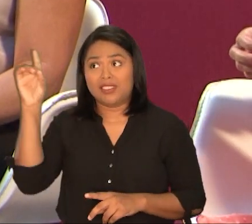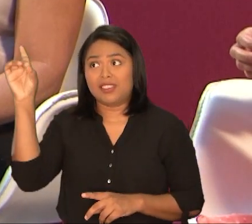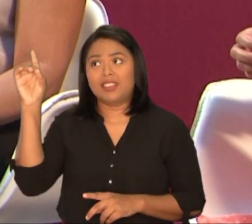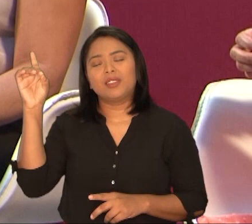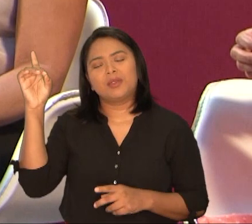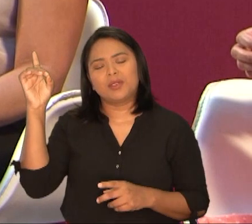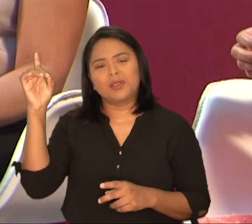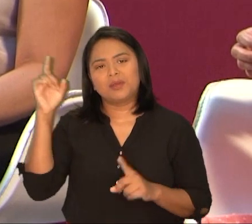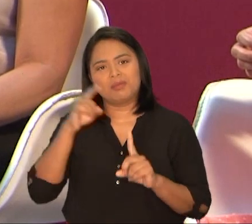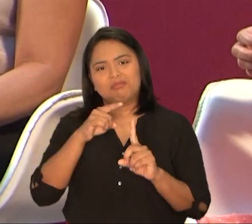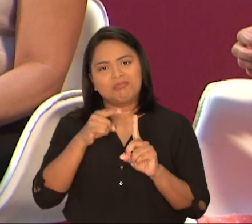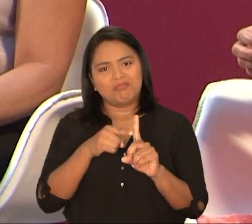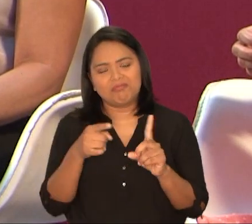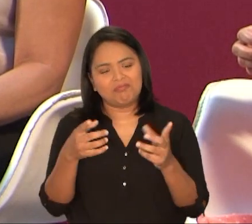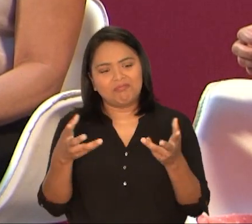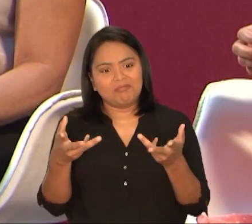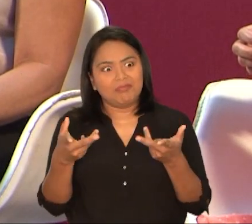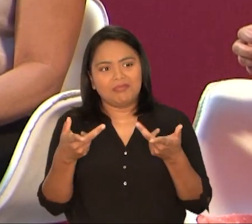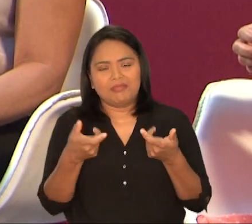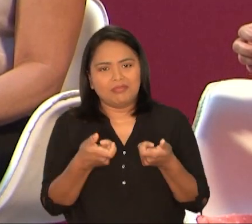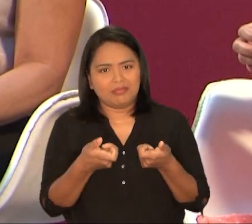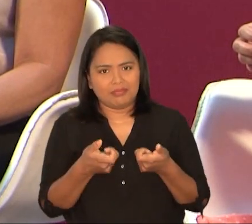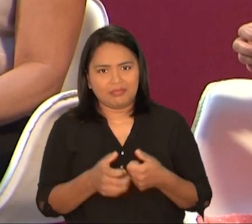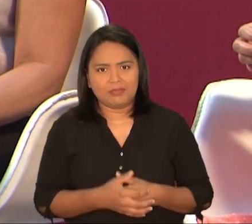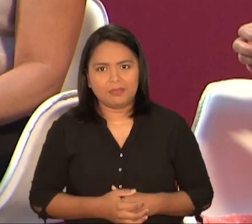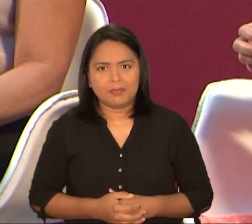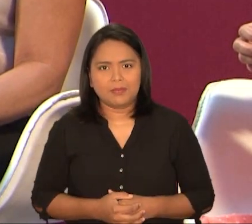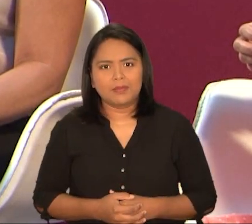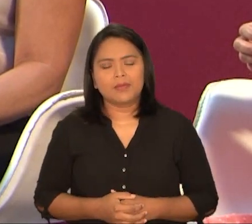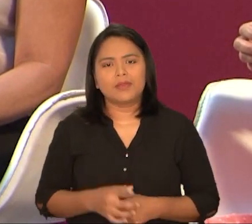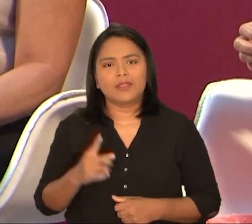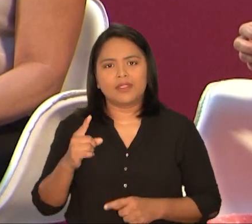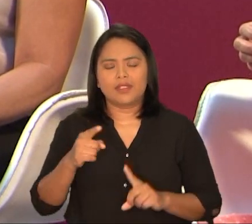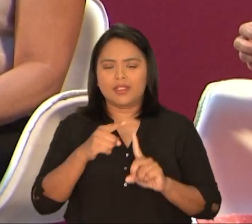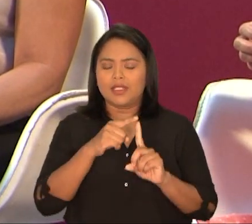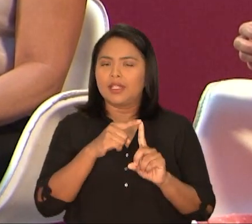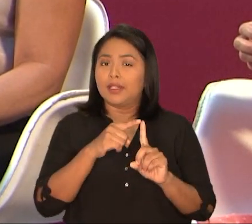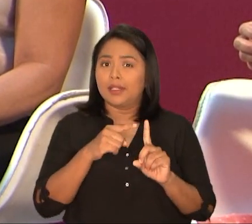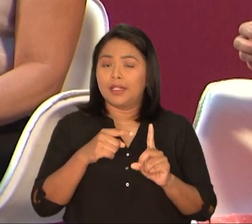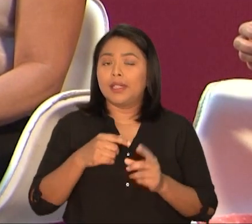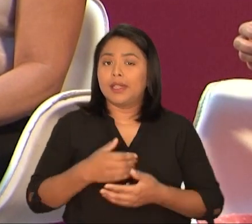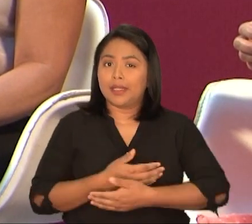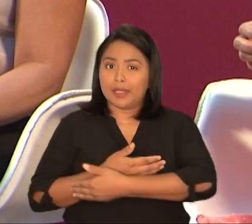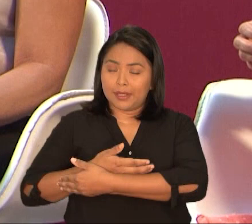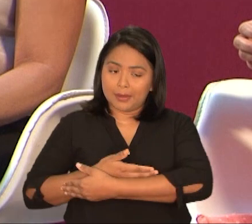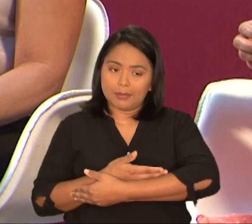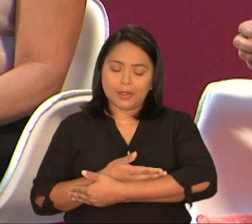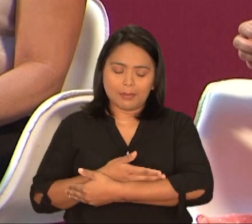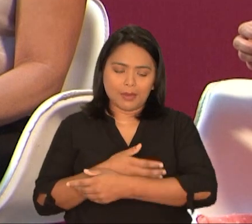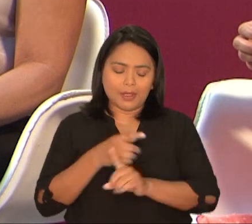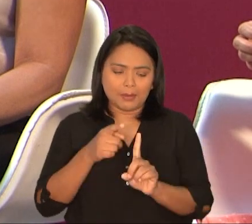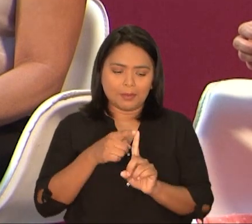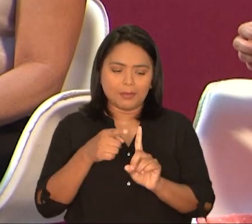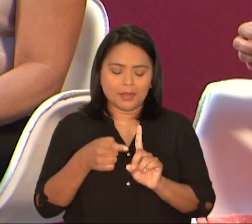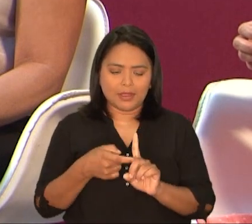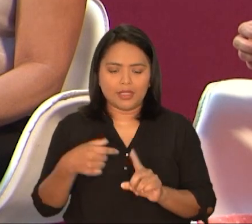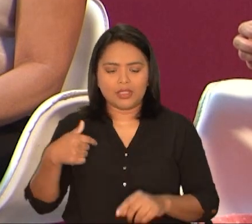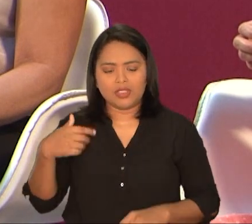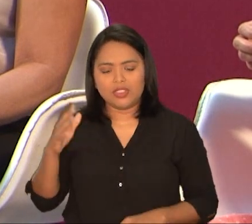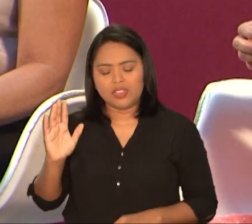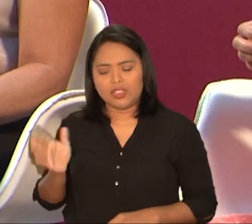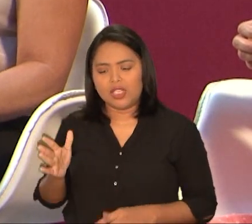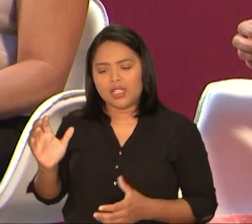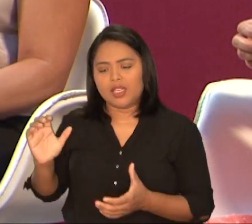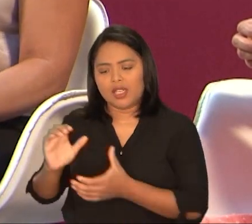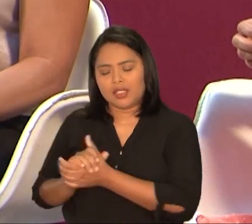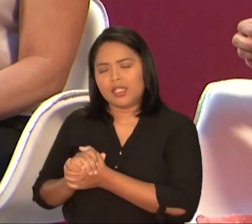coisa inexplicável. É, e, realmente, Maria falou, foi muito esperada. É, eu sou casada, vou fazer 7 anos de casada